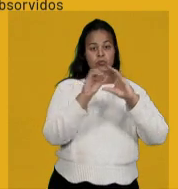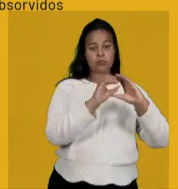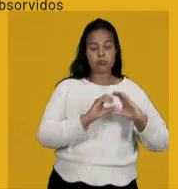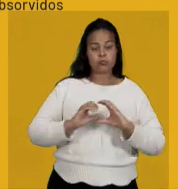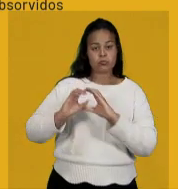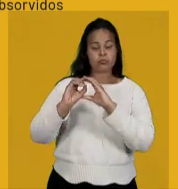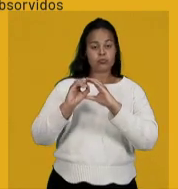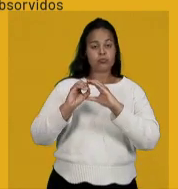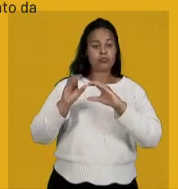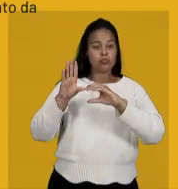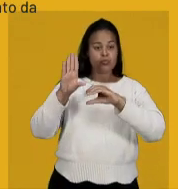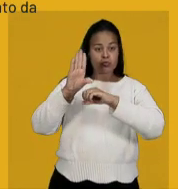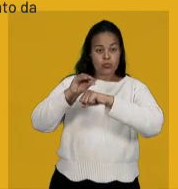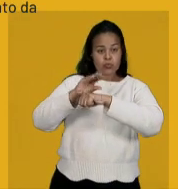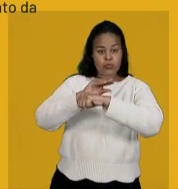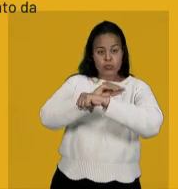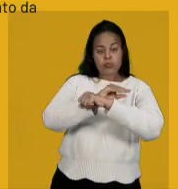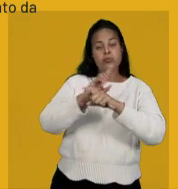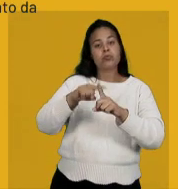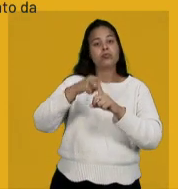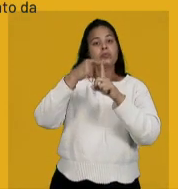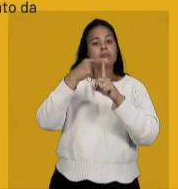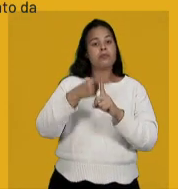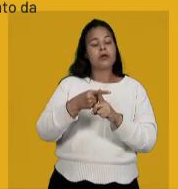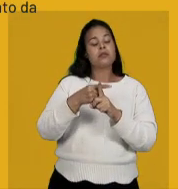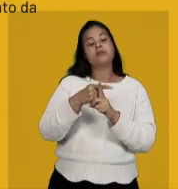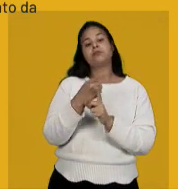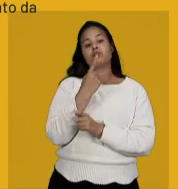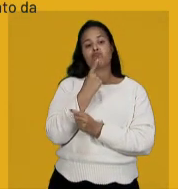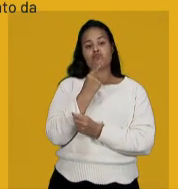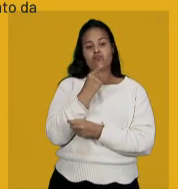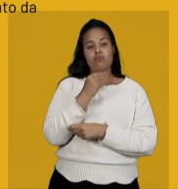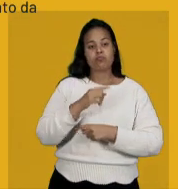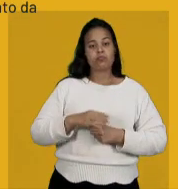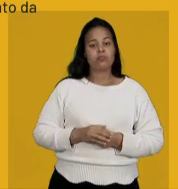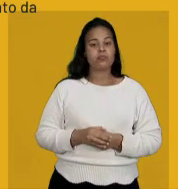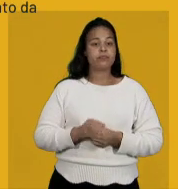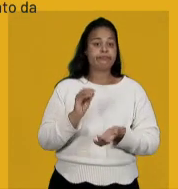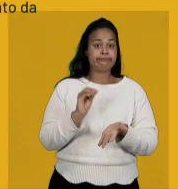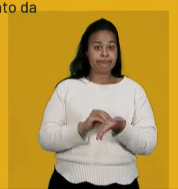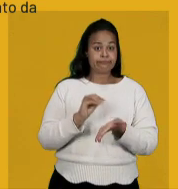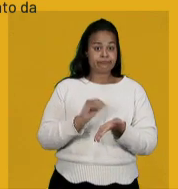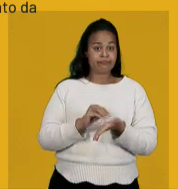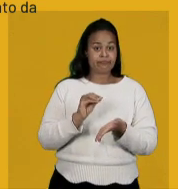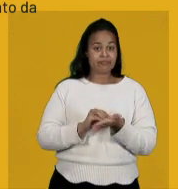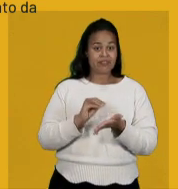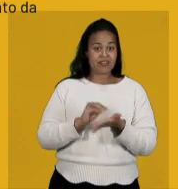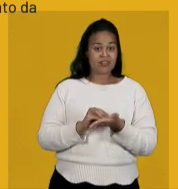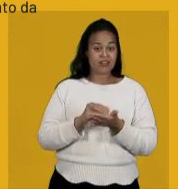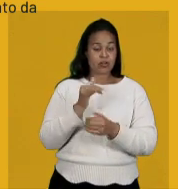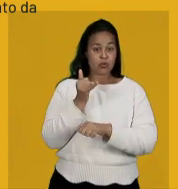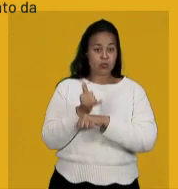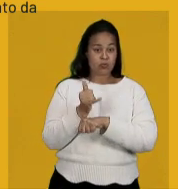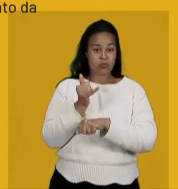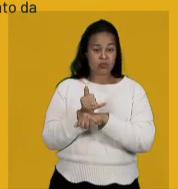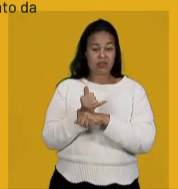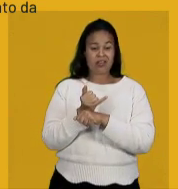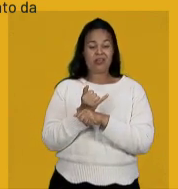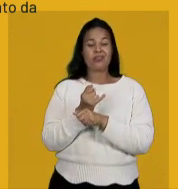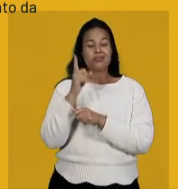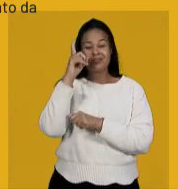células musculares. A deficiência do ferro vai causar anemia, dificuldade de deglutição, de